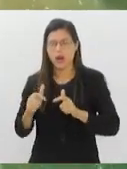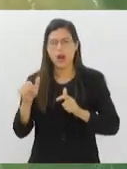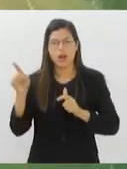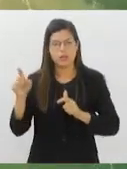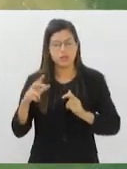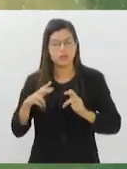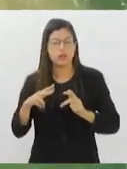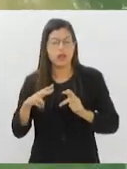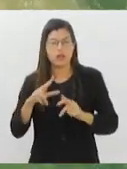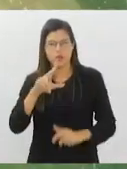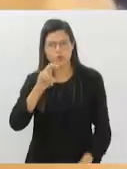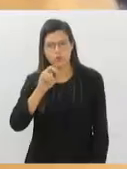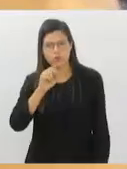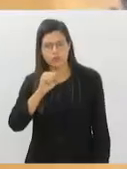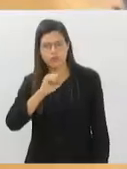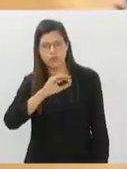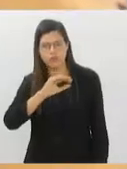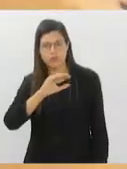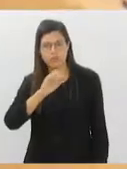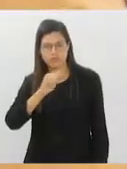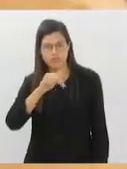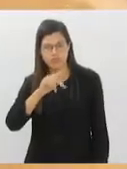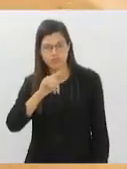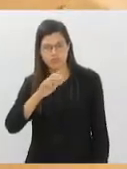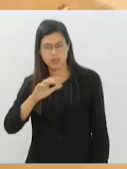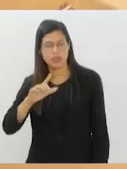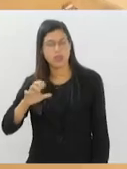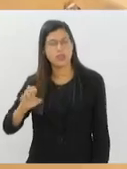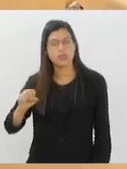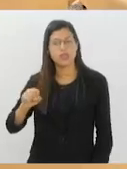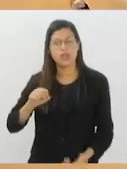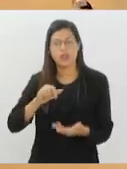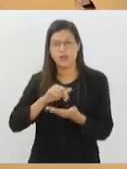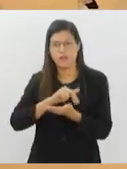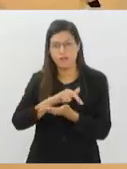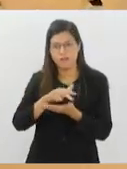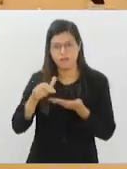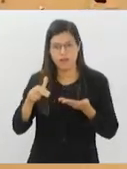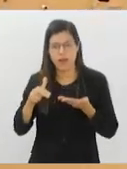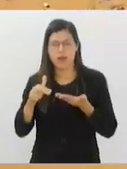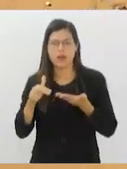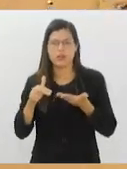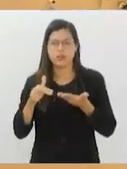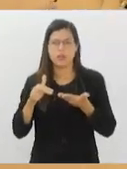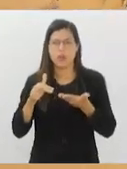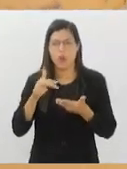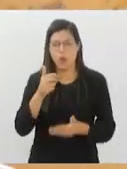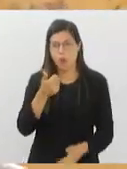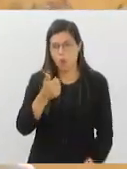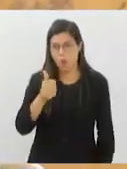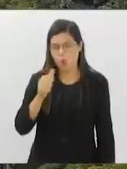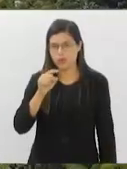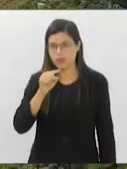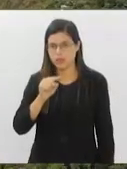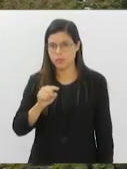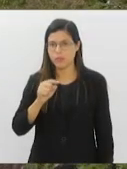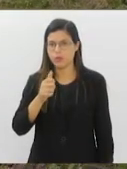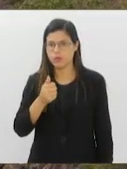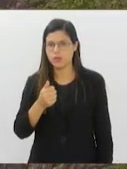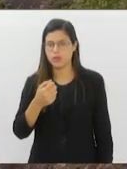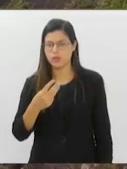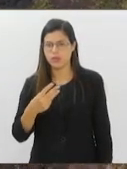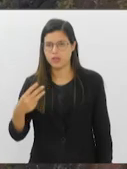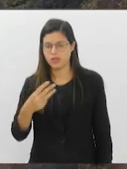fazer filmes do mundo, foram 24.873 diárias, seguida de Madrid, com 11.133 diárias